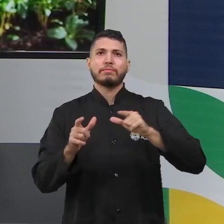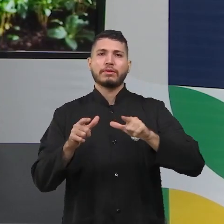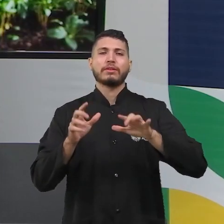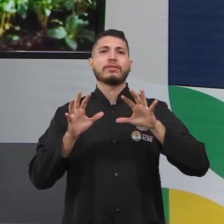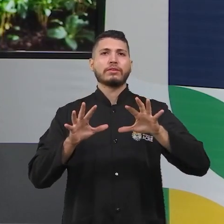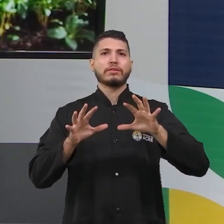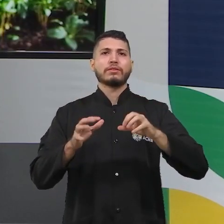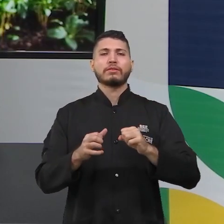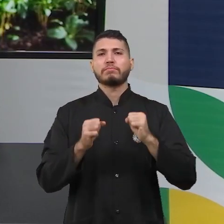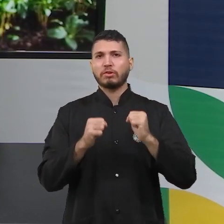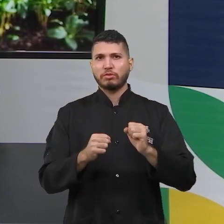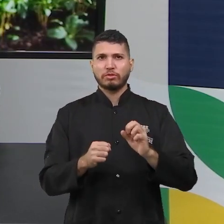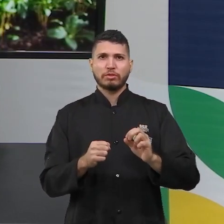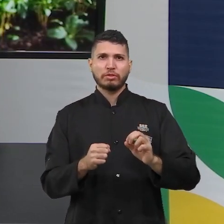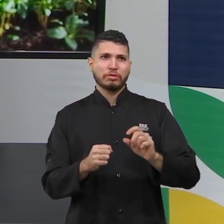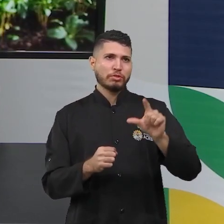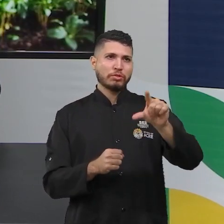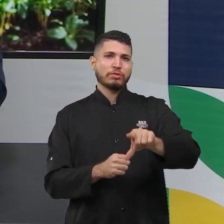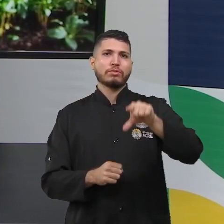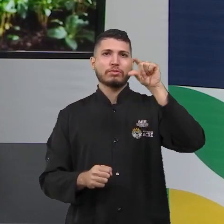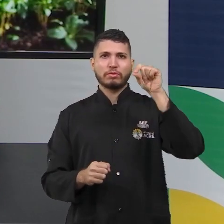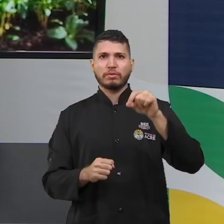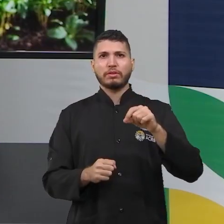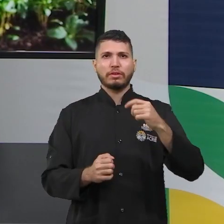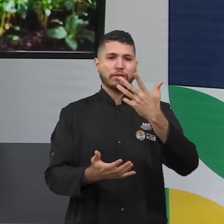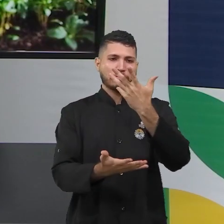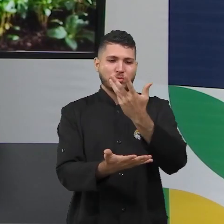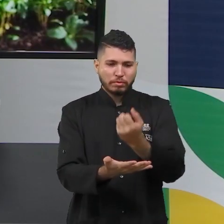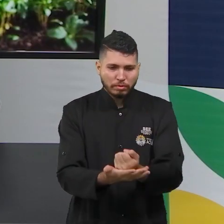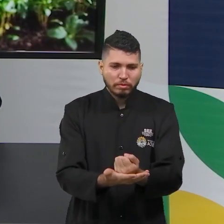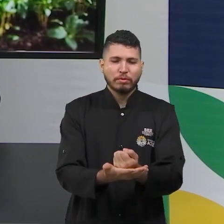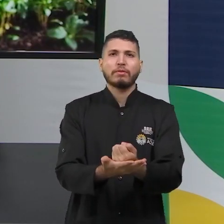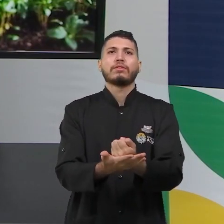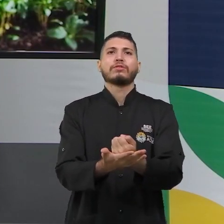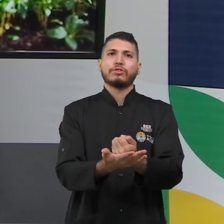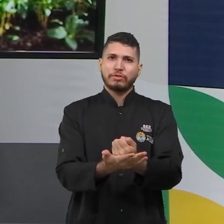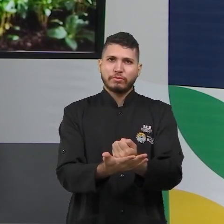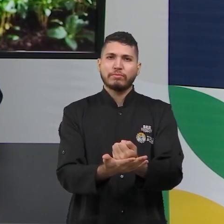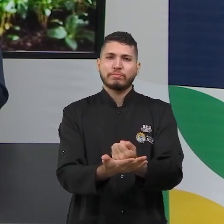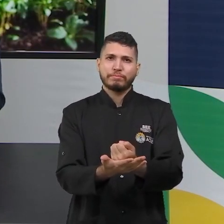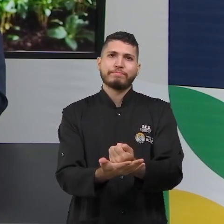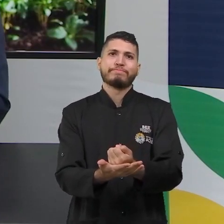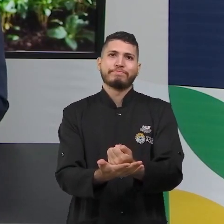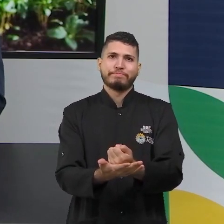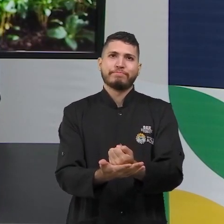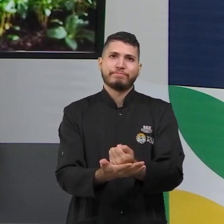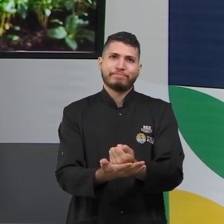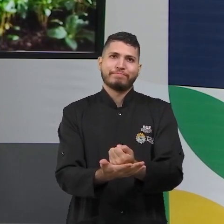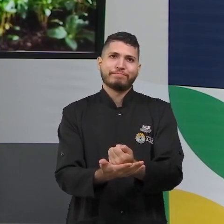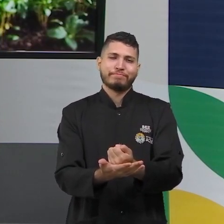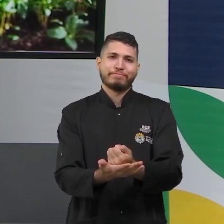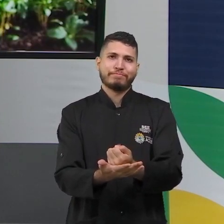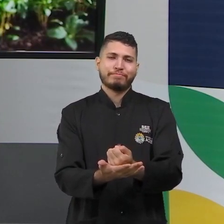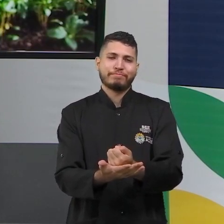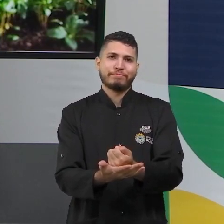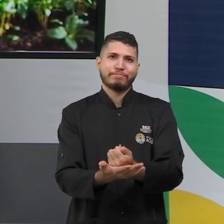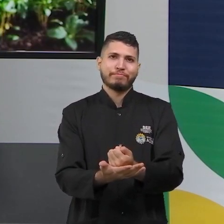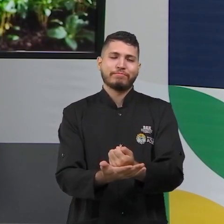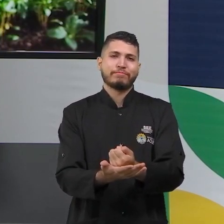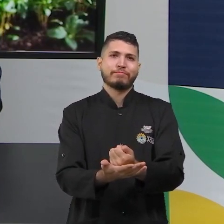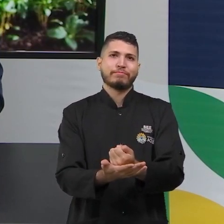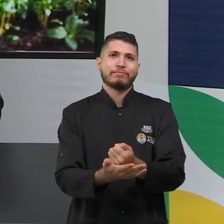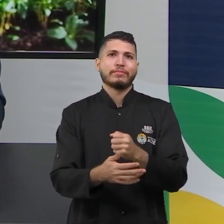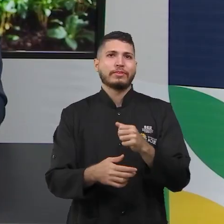uma plataforma, que você também pode conhecer aí como aplicativo. A partir desse aplicativo, ela